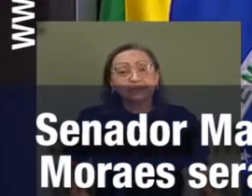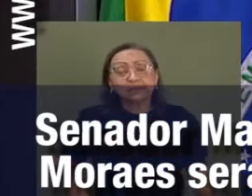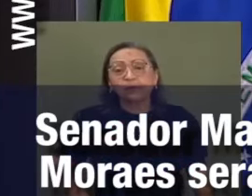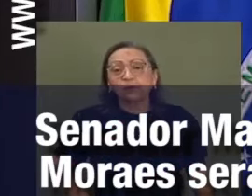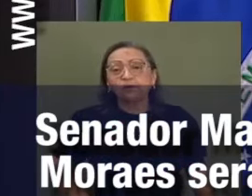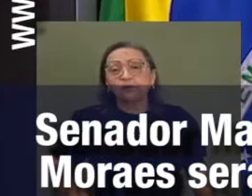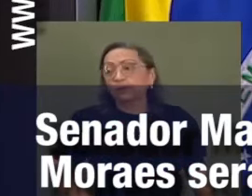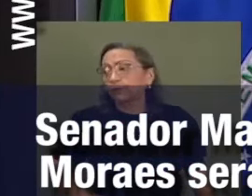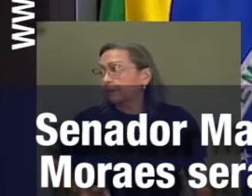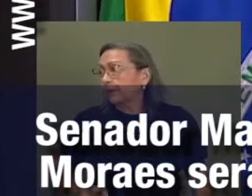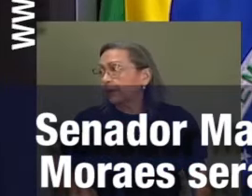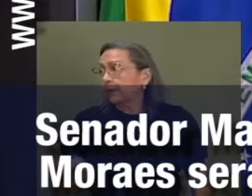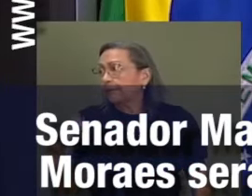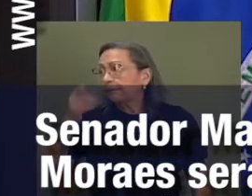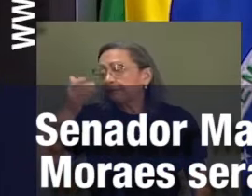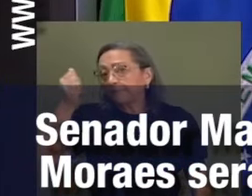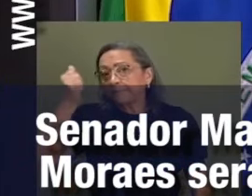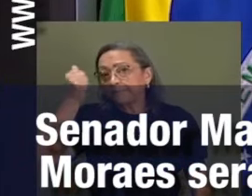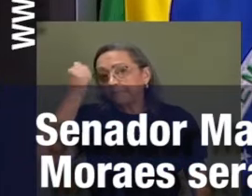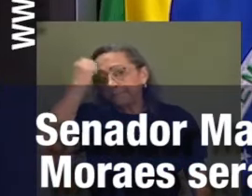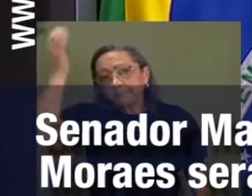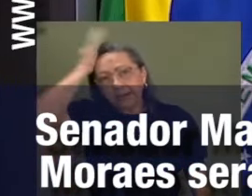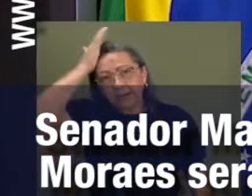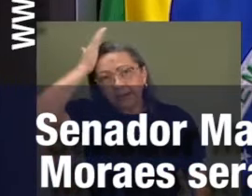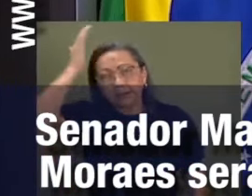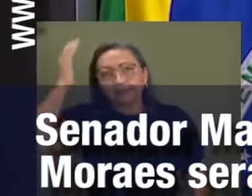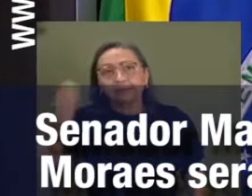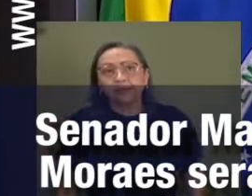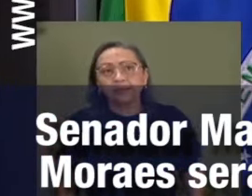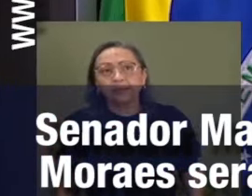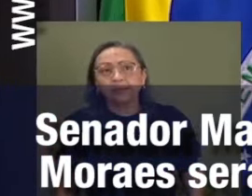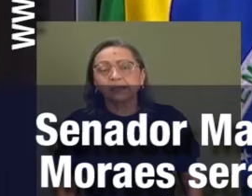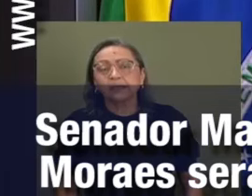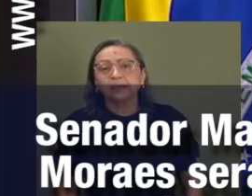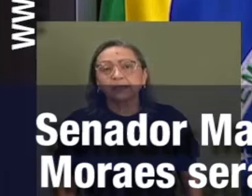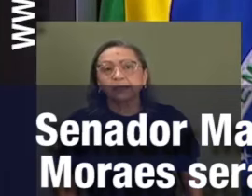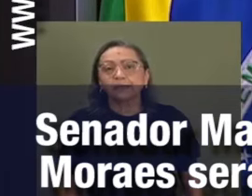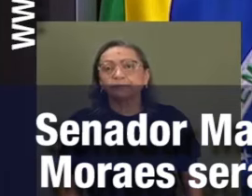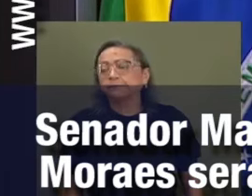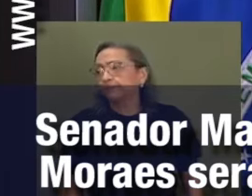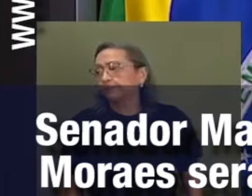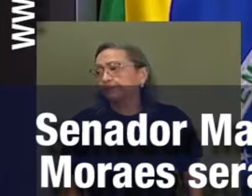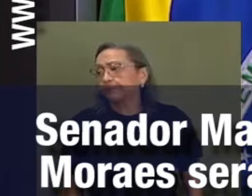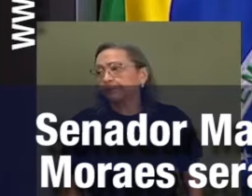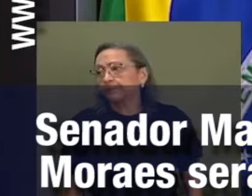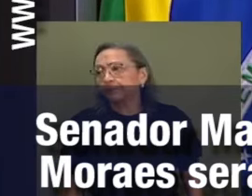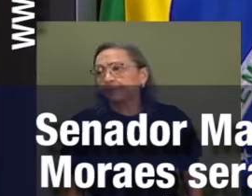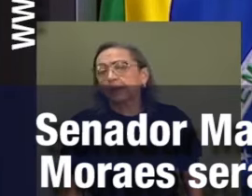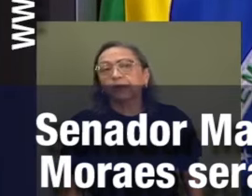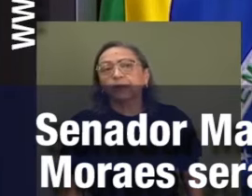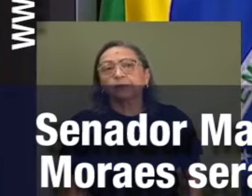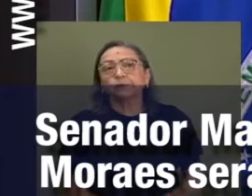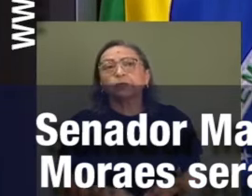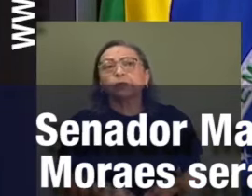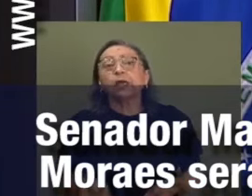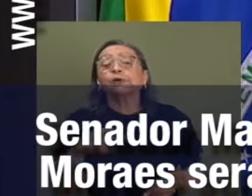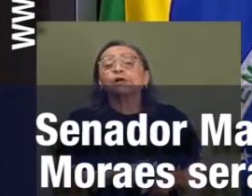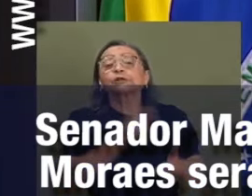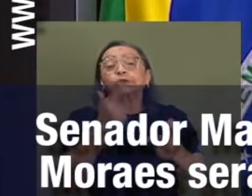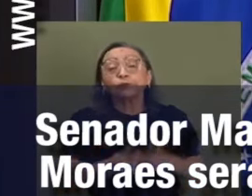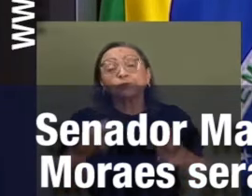assim que o próximo presidente sentar na cadeira, tudo vai ser colocado às claras para todo mundo. Então não é de novo, o senador Marcos Duval